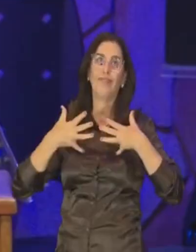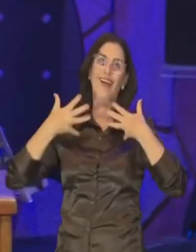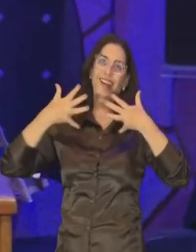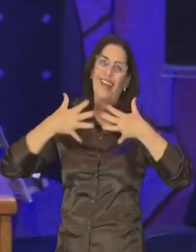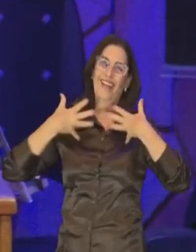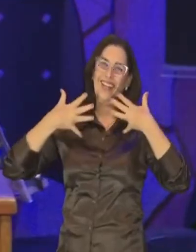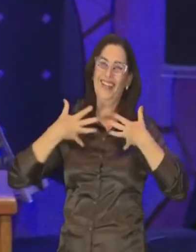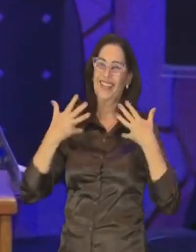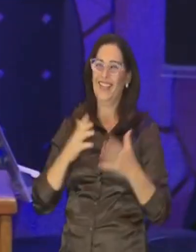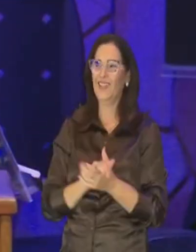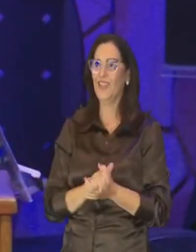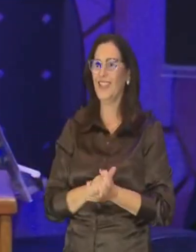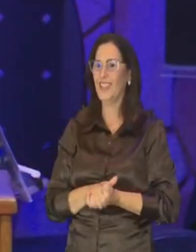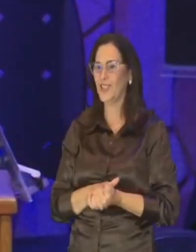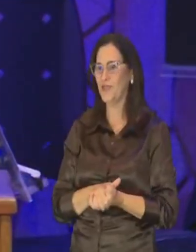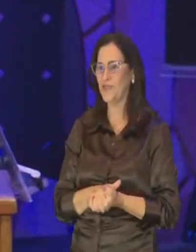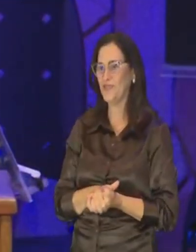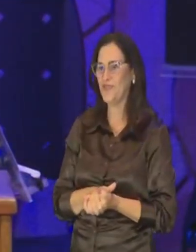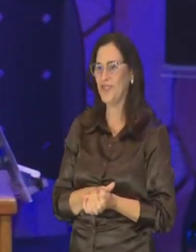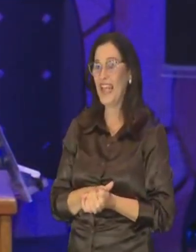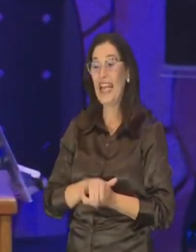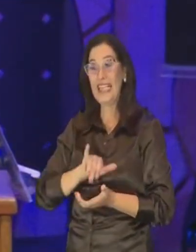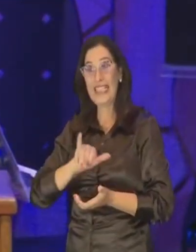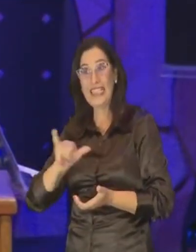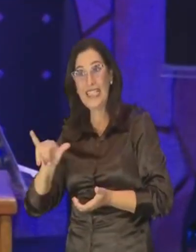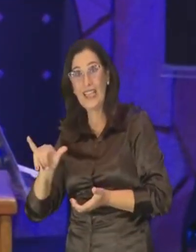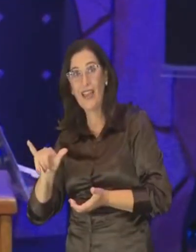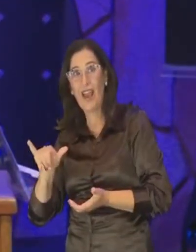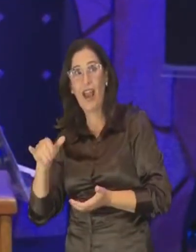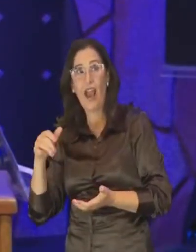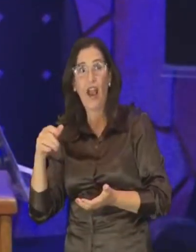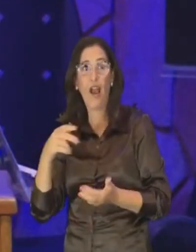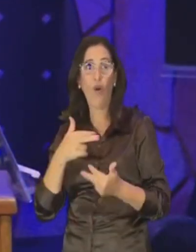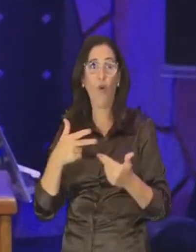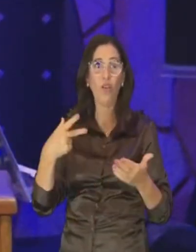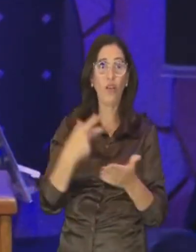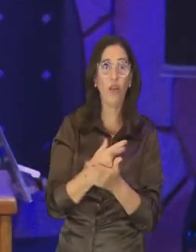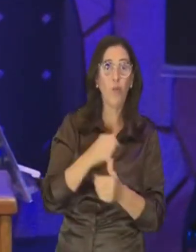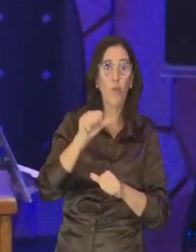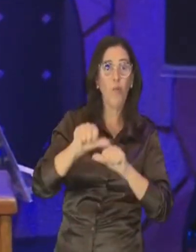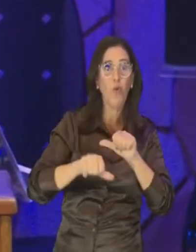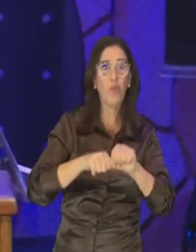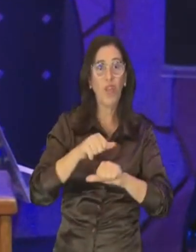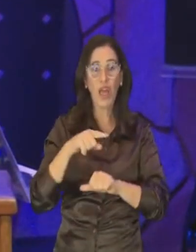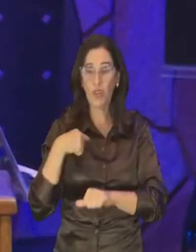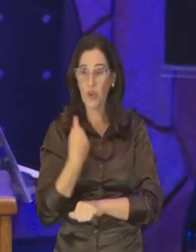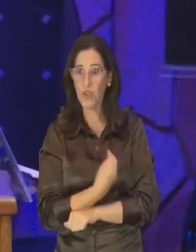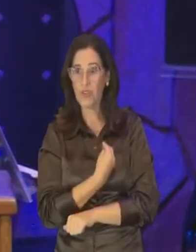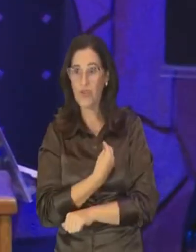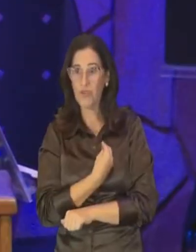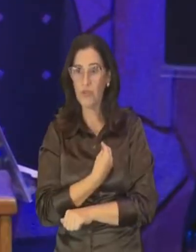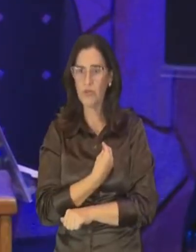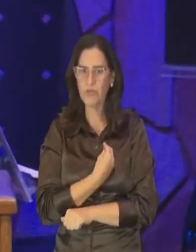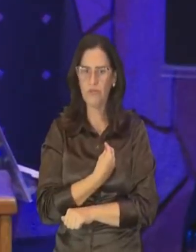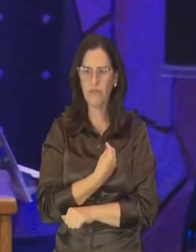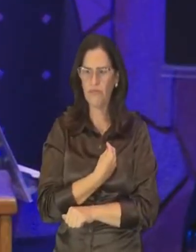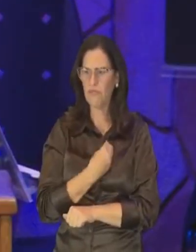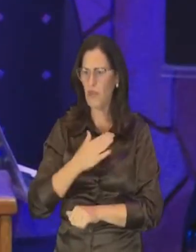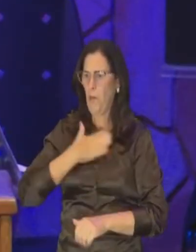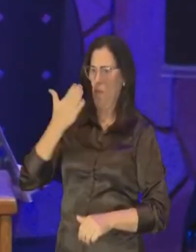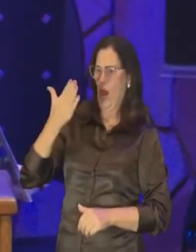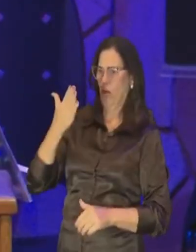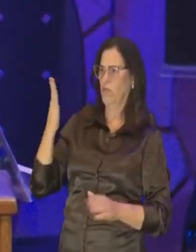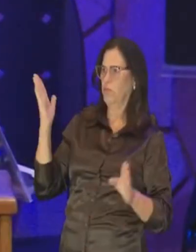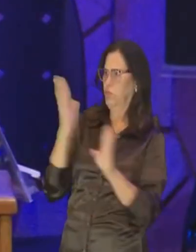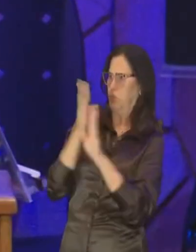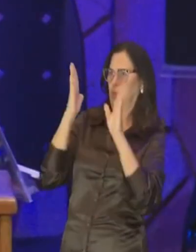alegria. Mas se alguma coisa mudar na nossa vida, de forma súbita,